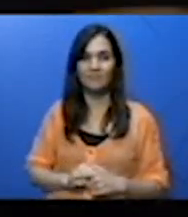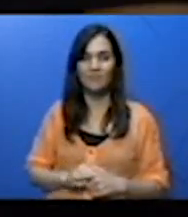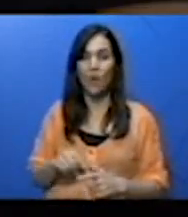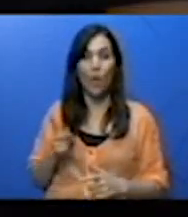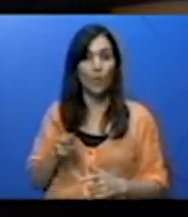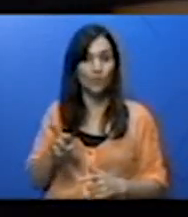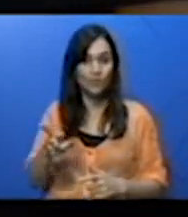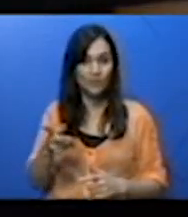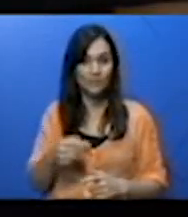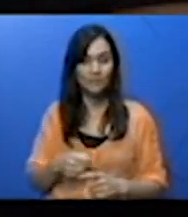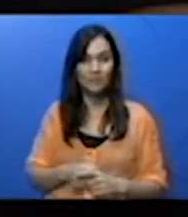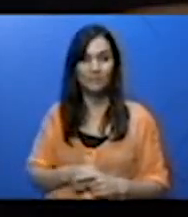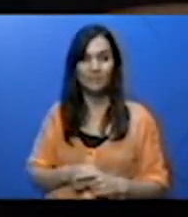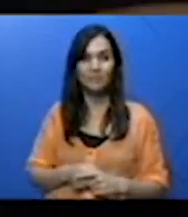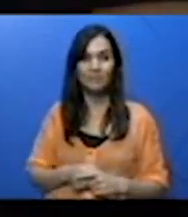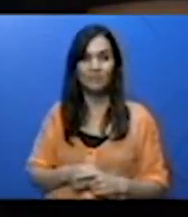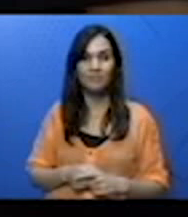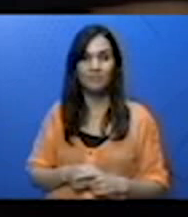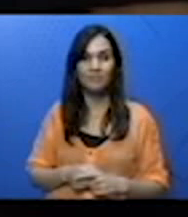Continuando.